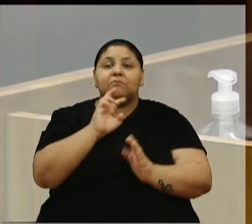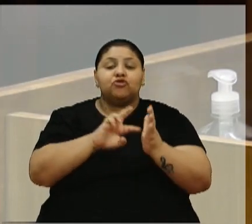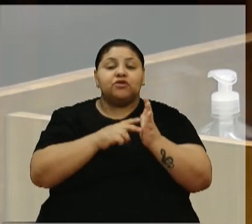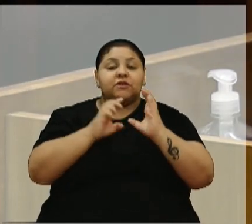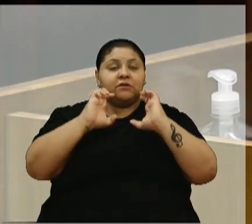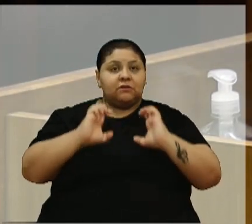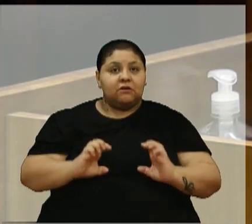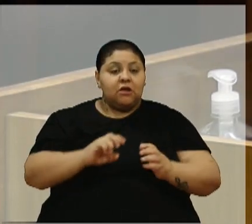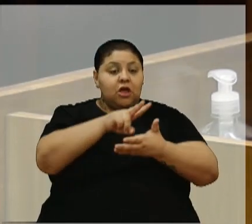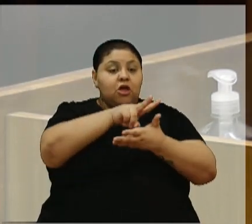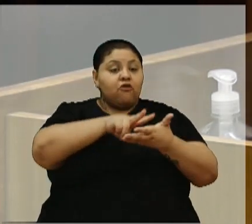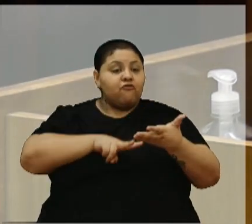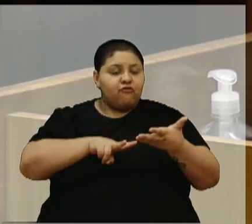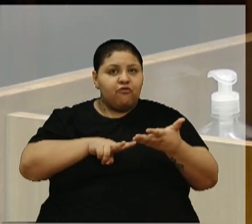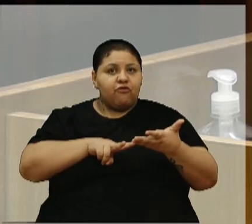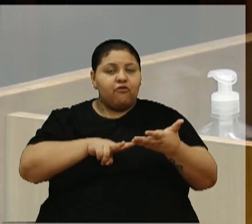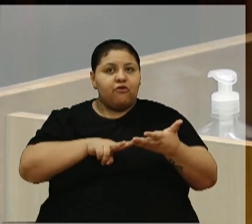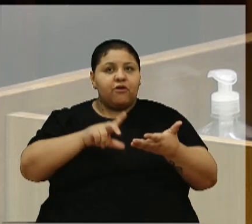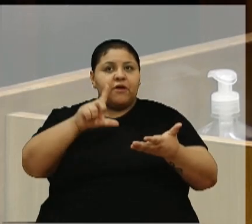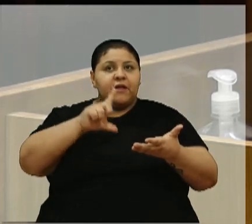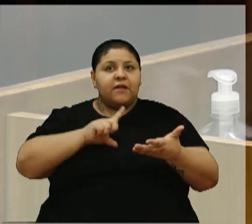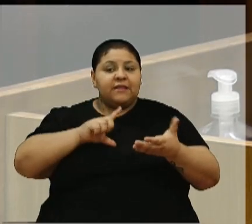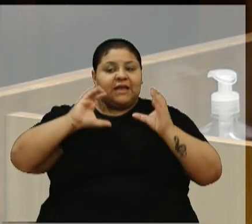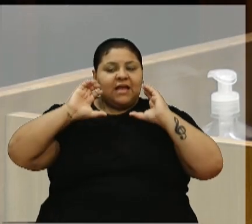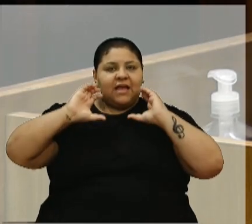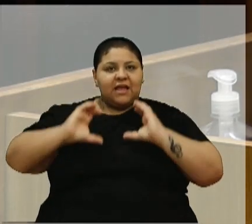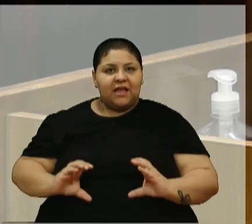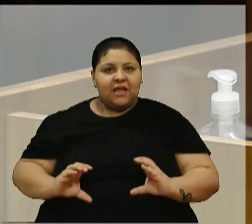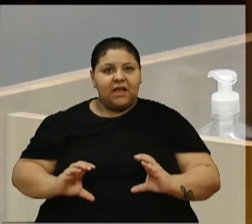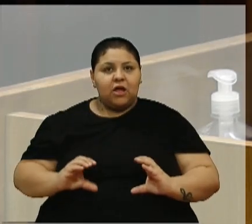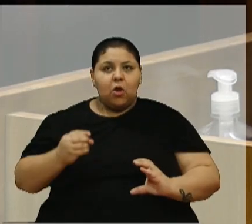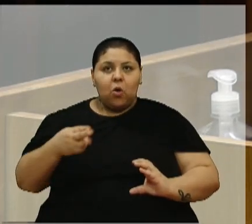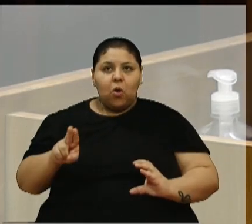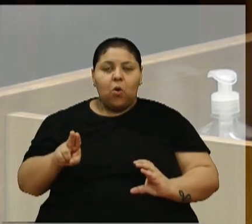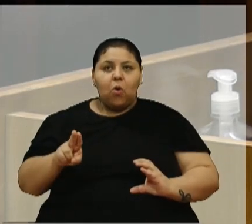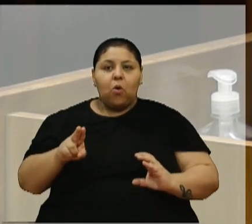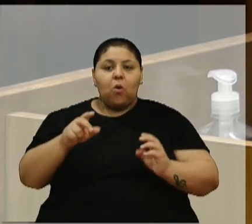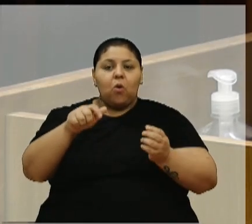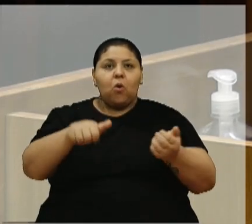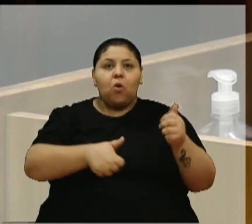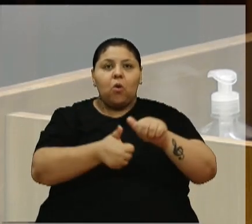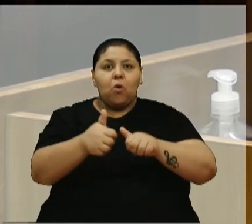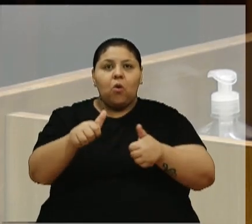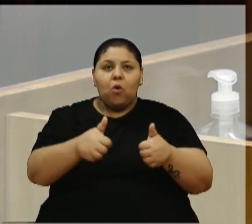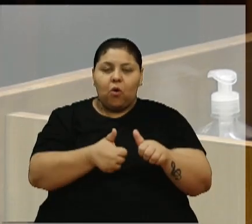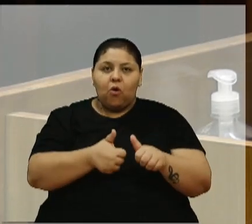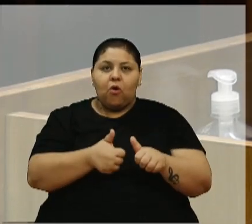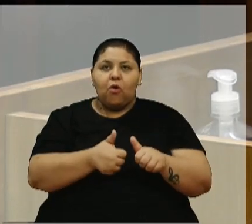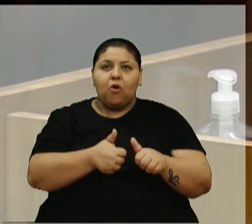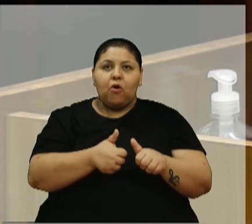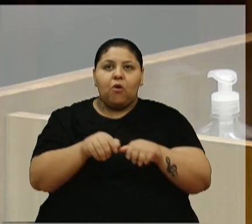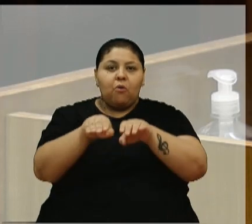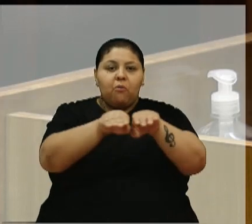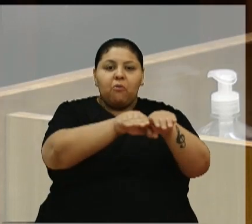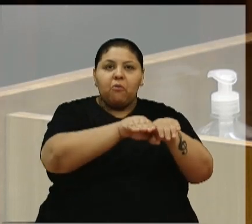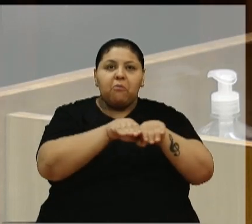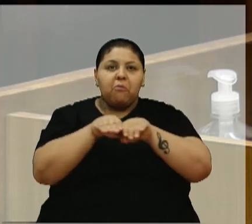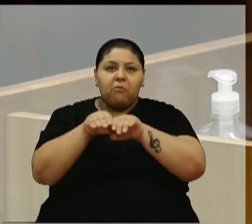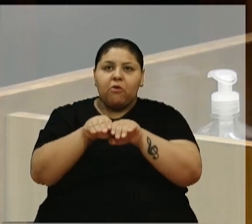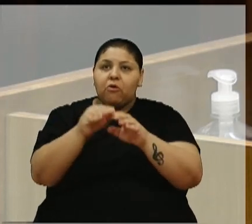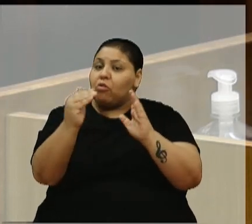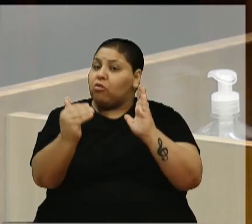é ser imparcial, que é ter caráter ou qualidade de que é imparcial, equidade, isenção.